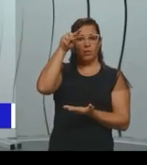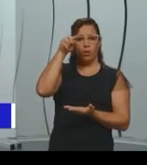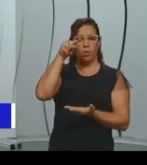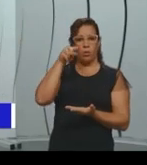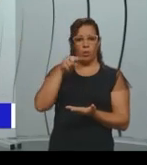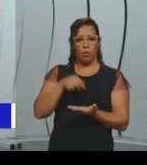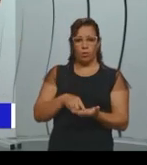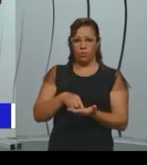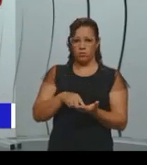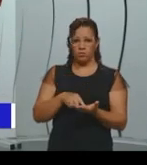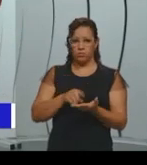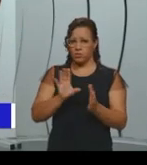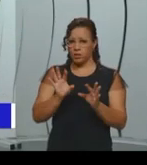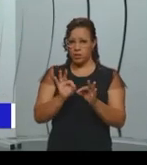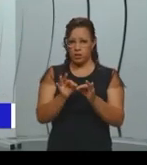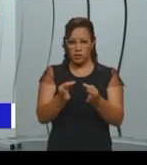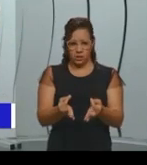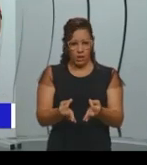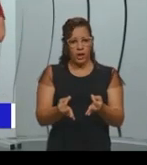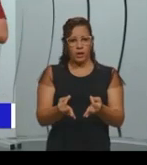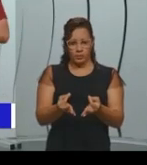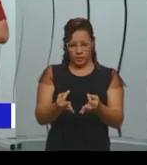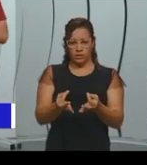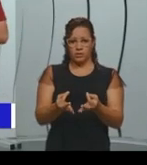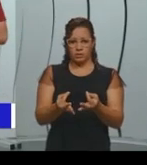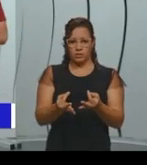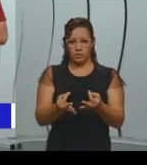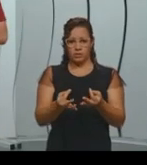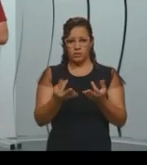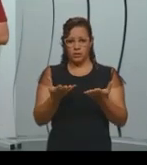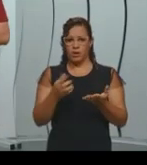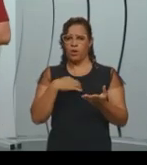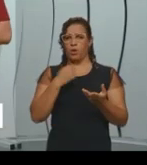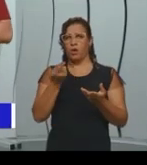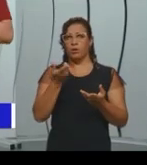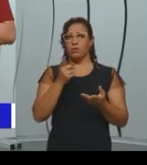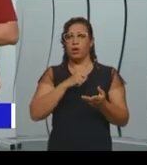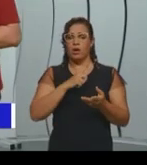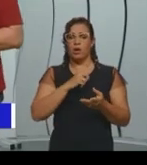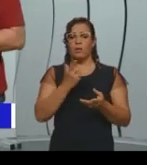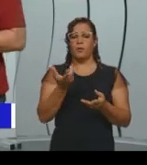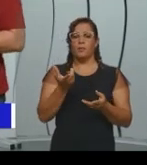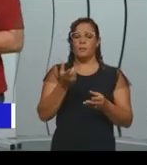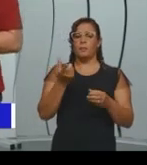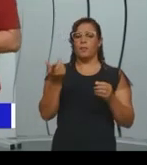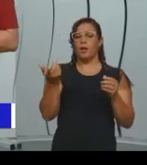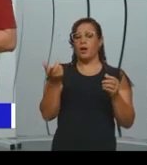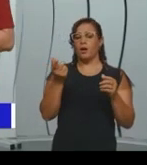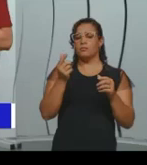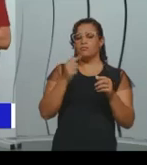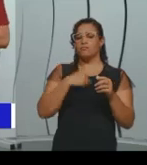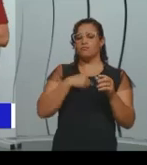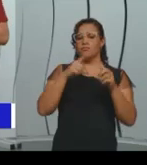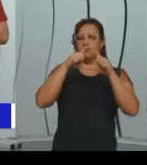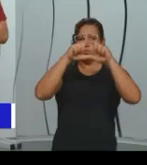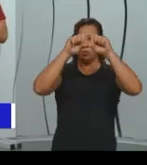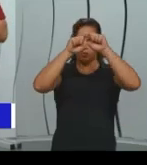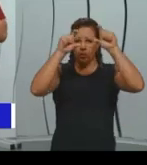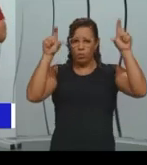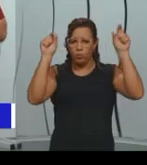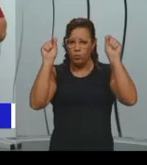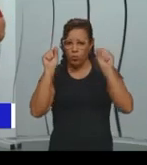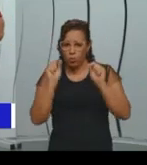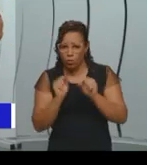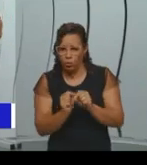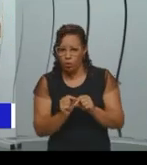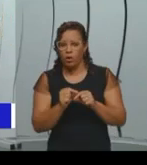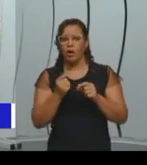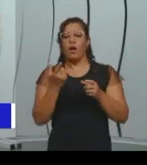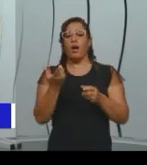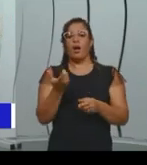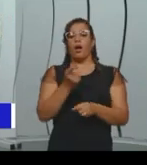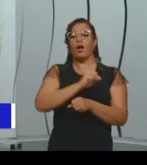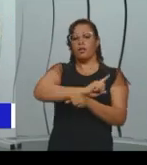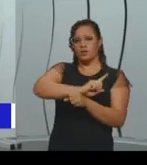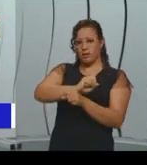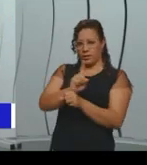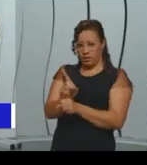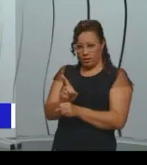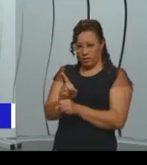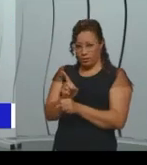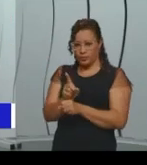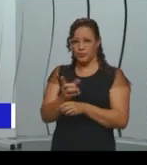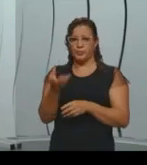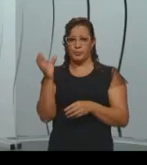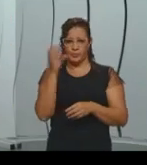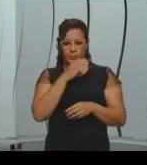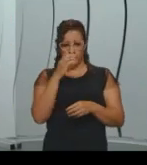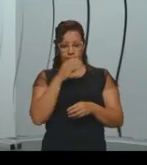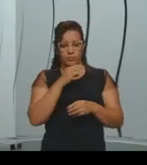que a gente pode inclusive trabalhar com as equações do movimento acelerado, não há problema algum. E o terceiro ponto importante da queda